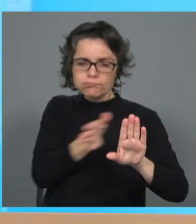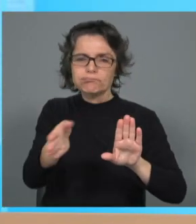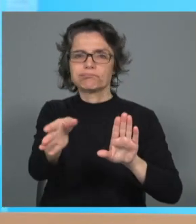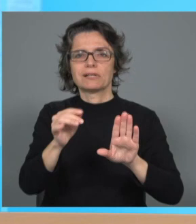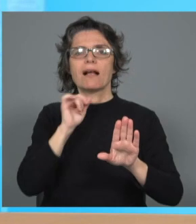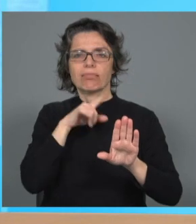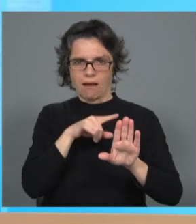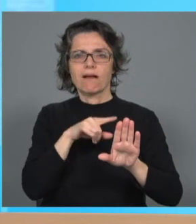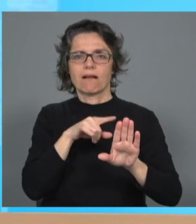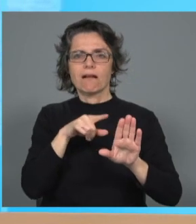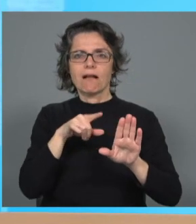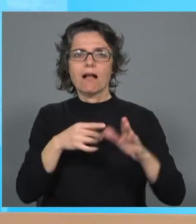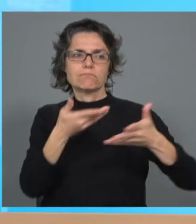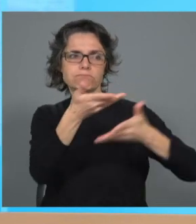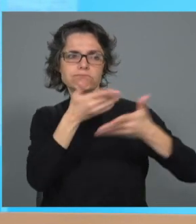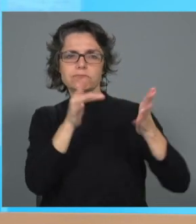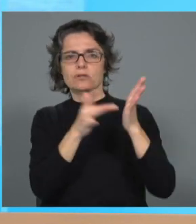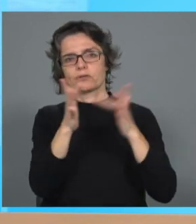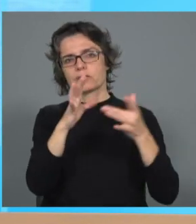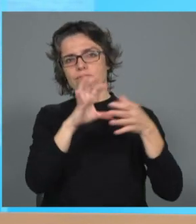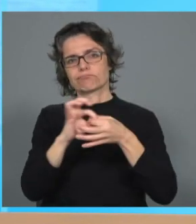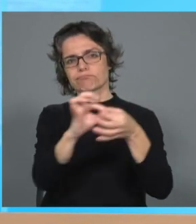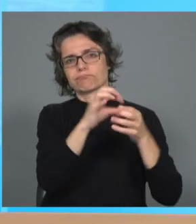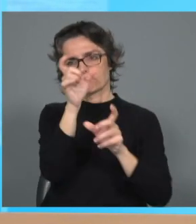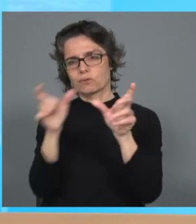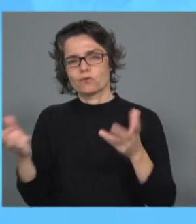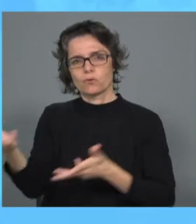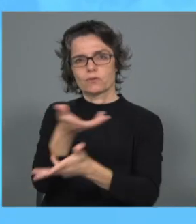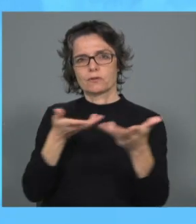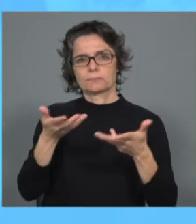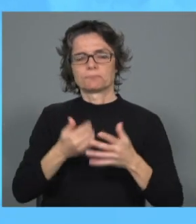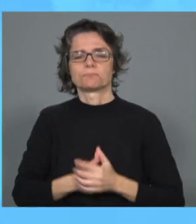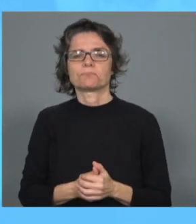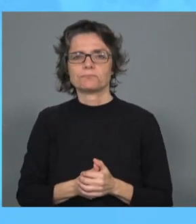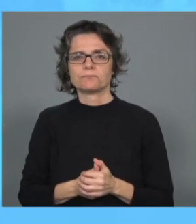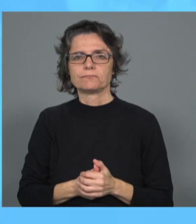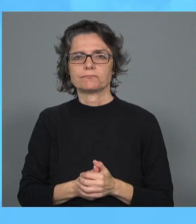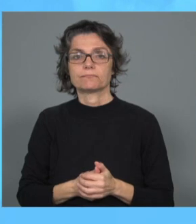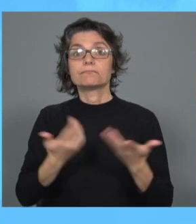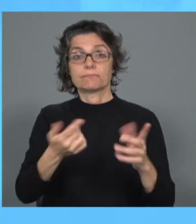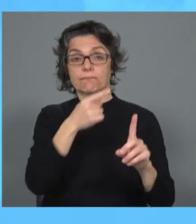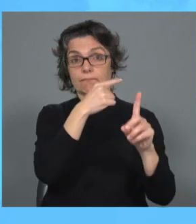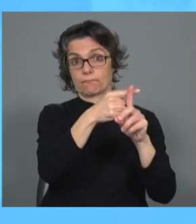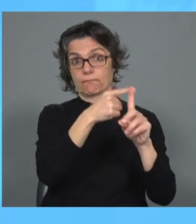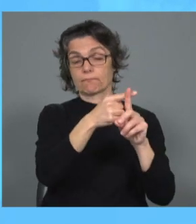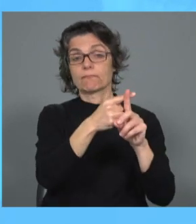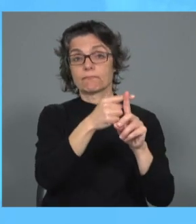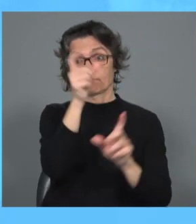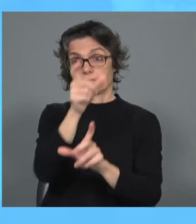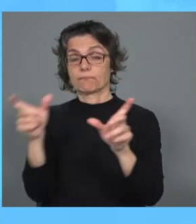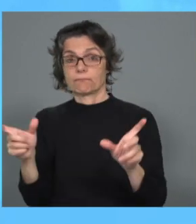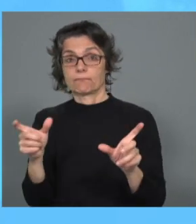os outros em Cristo, porque só assim faz sentido. E felizmente a gente vai vendo esse impacto que a cruz causa na peregrinação pelas